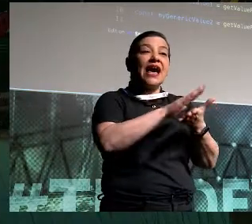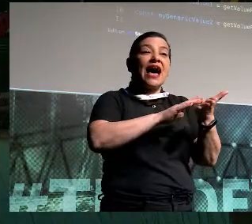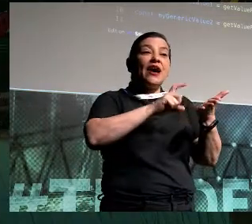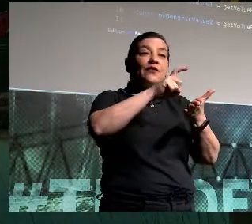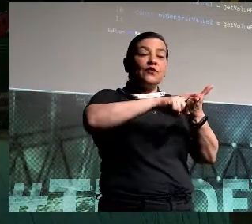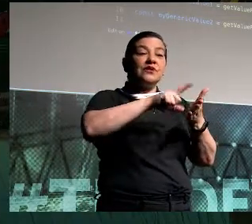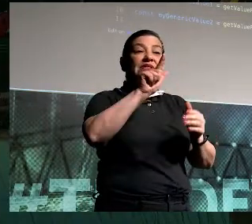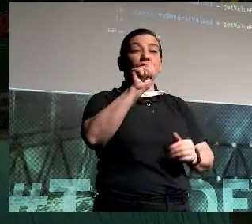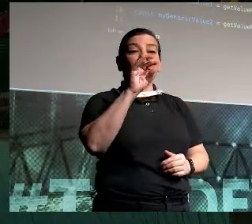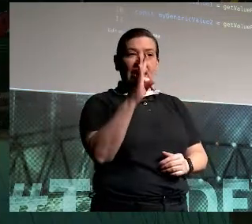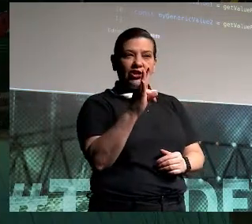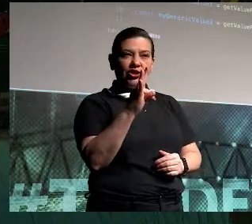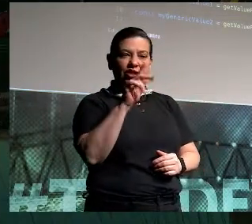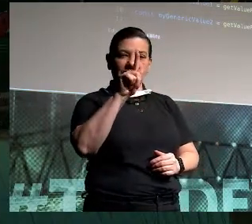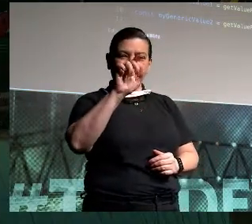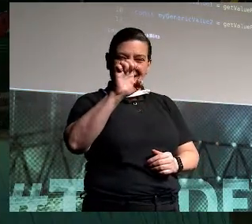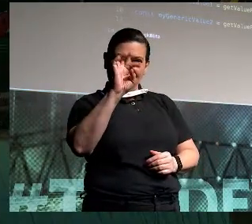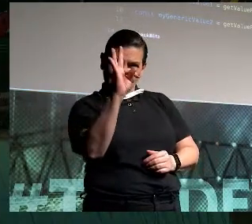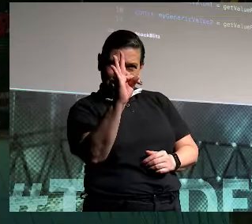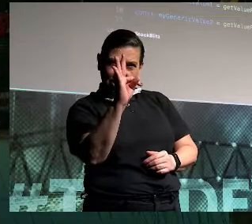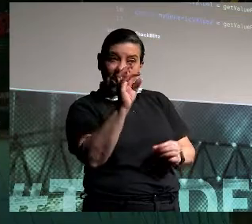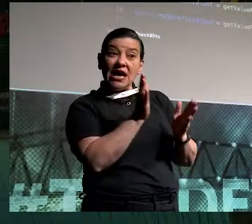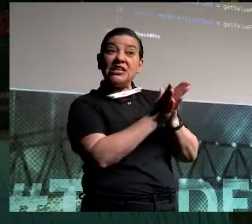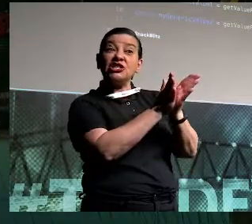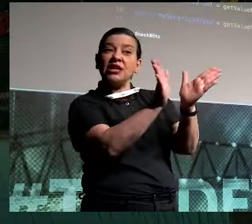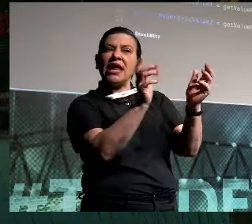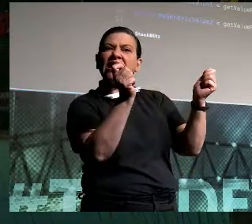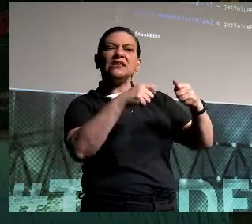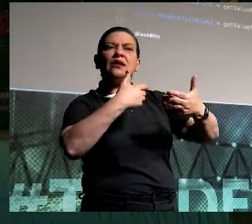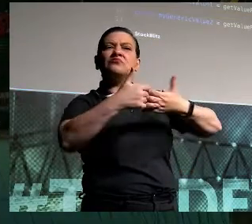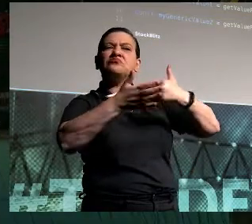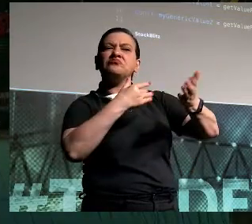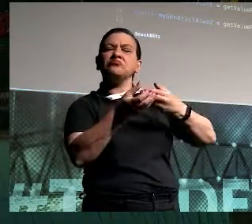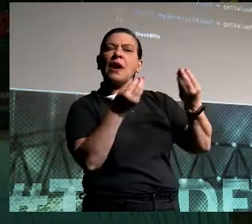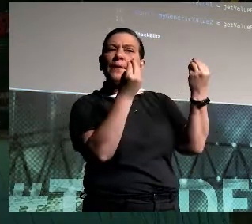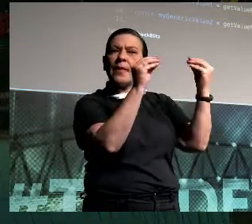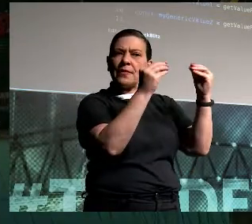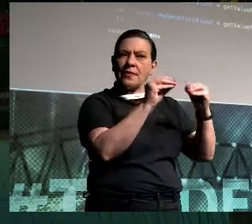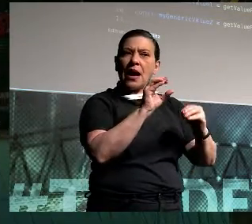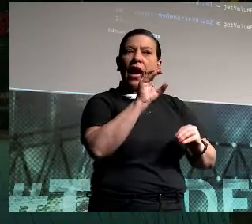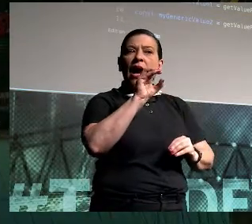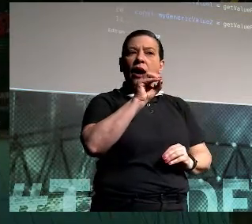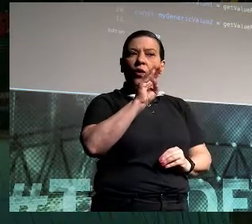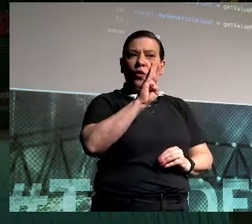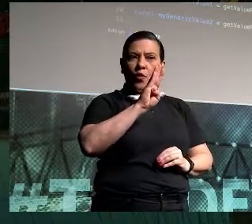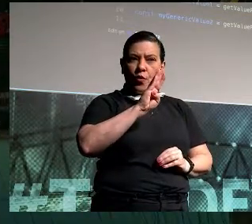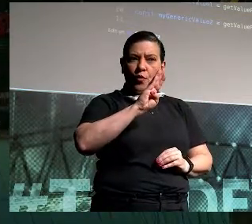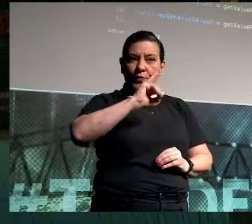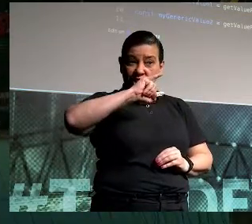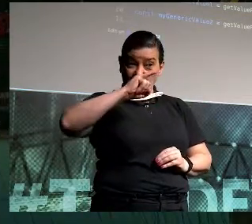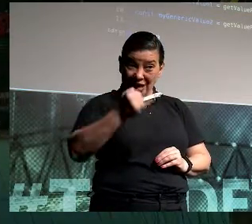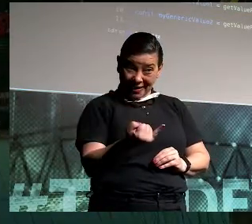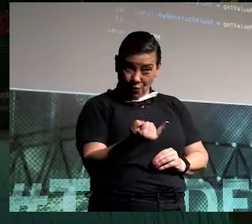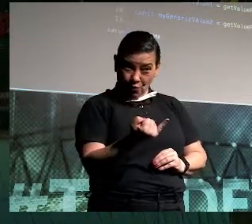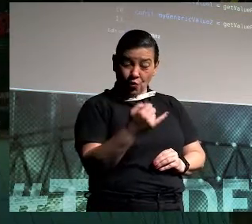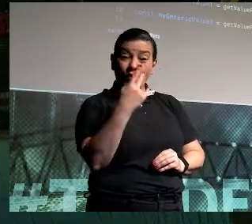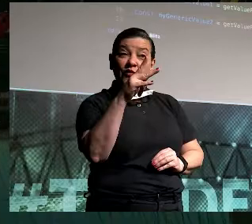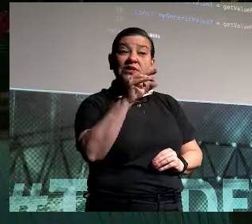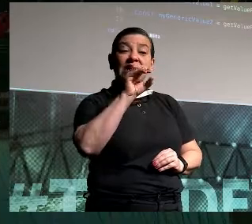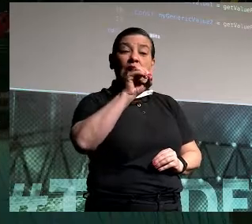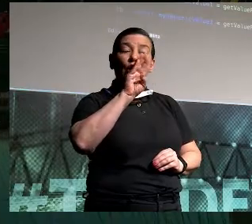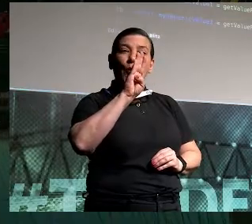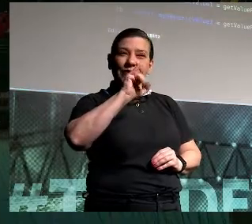getValue, né? Vamos começar a deixar ela mais genérica para receber qualquer tipo de objeto. Então, você criou aqui o seu tipo genérico que você chamou de